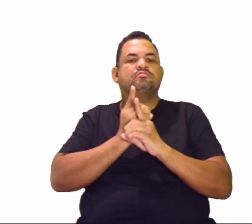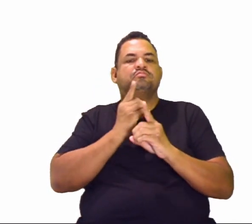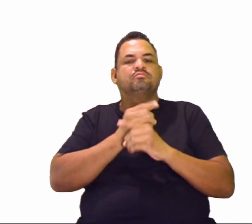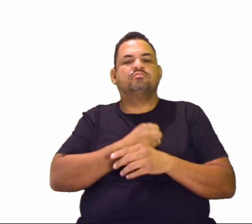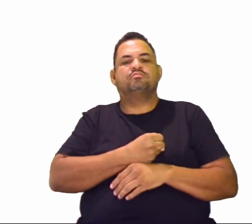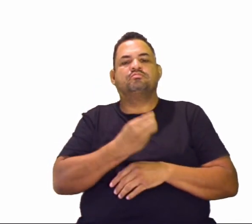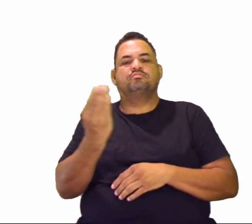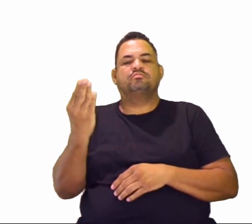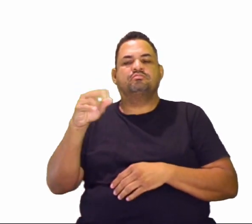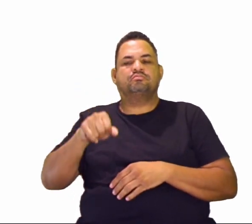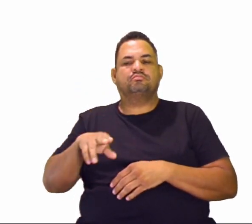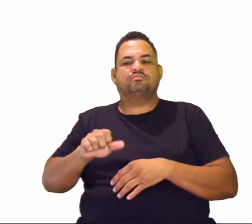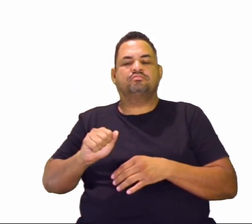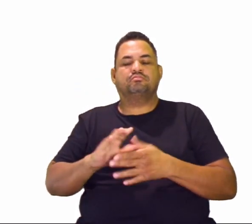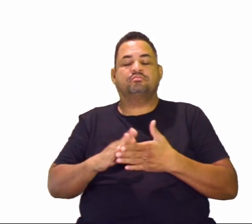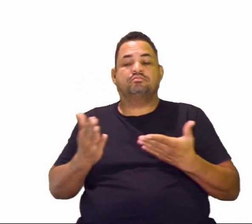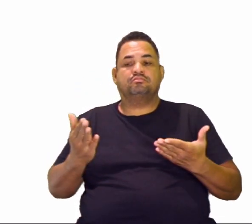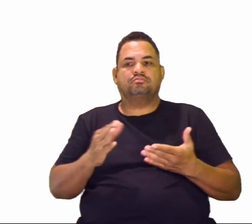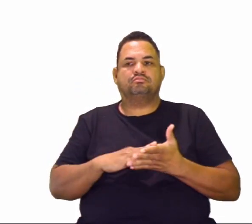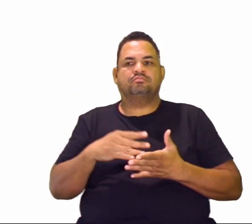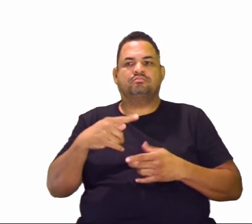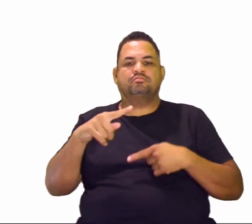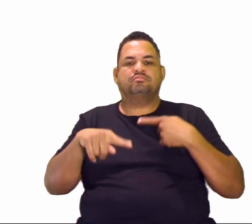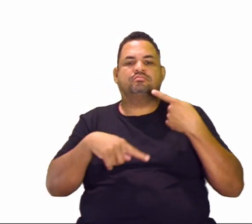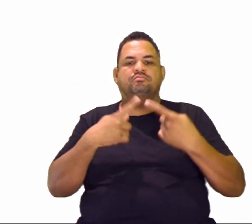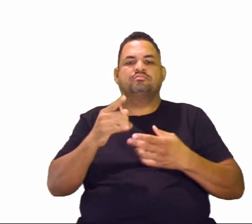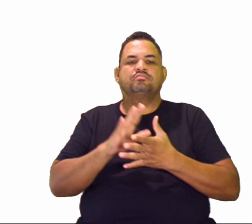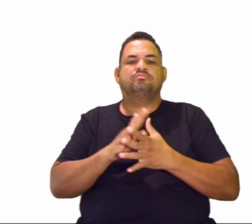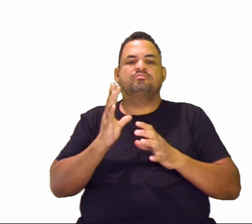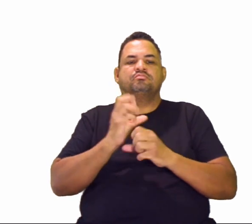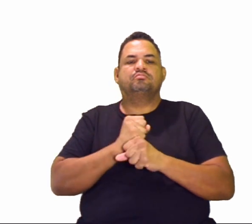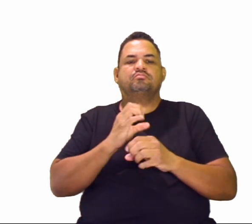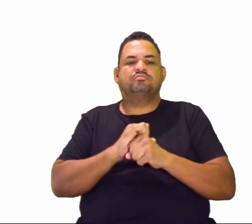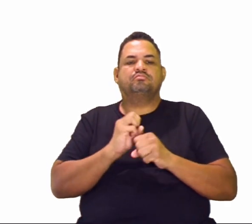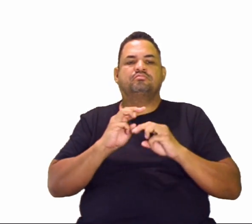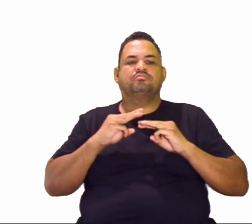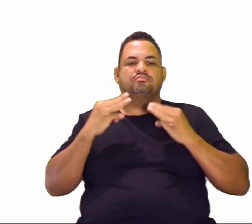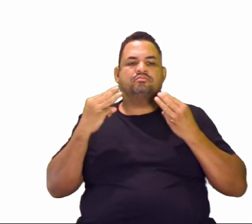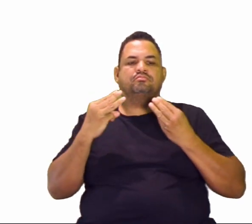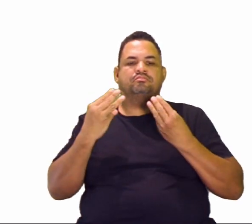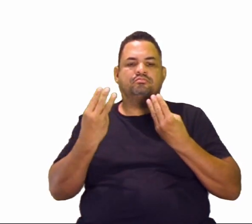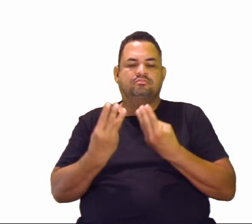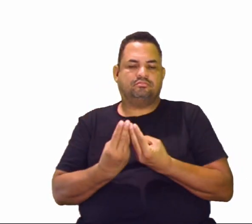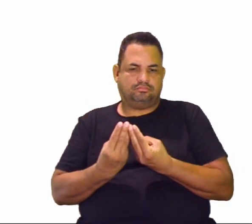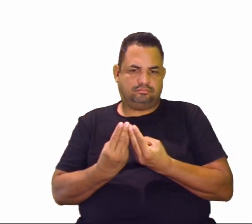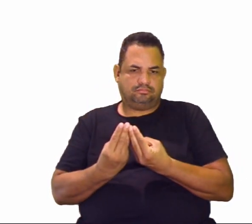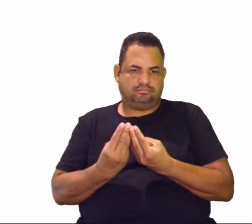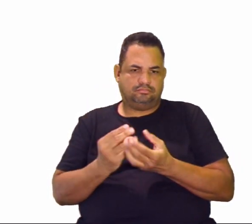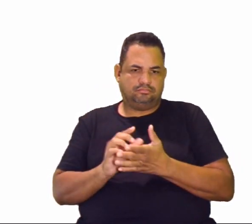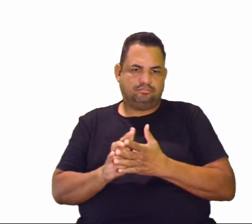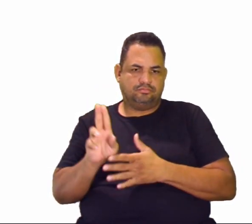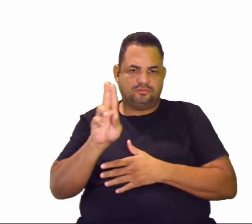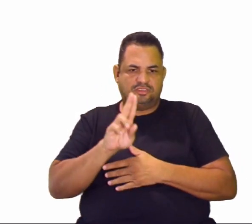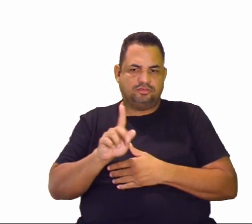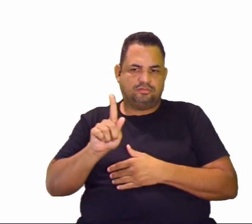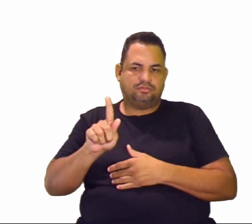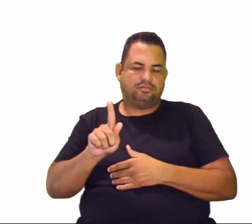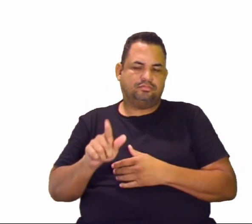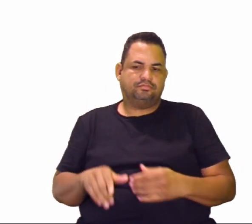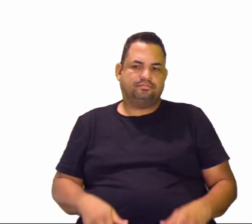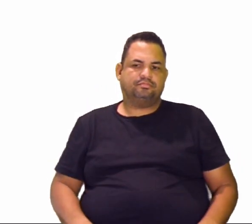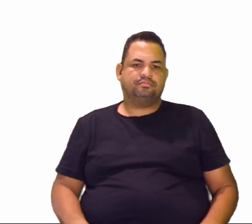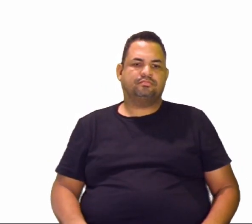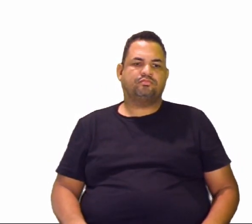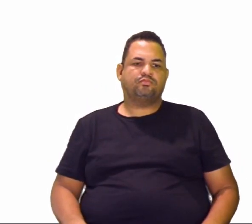quantidade de mol para depois encontrar a massa em grama,